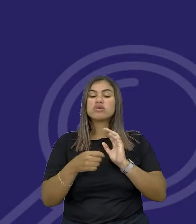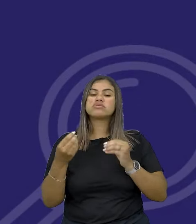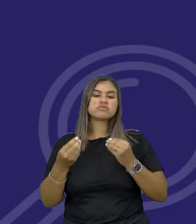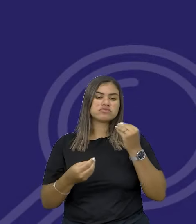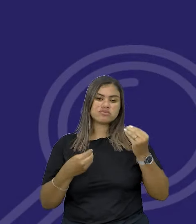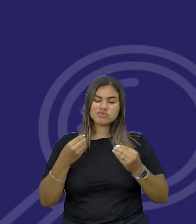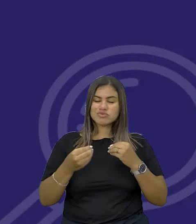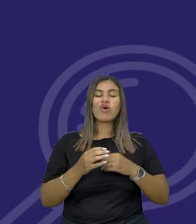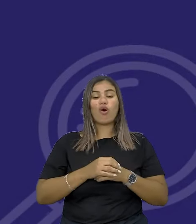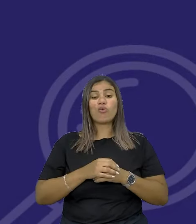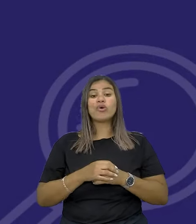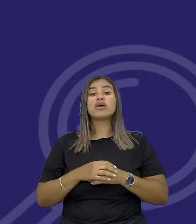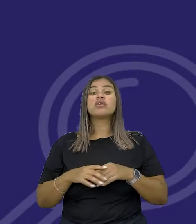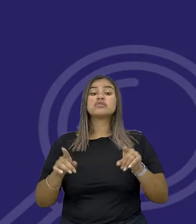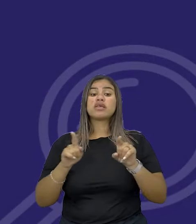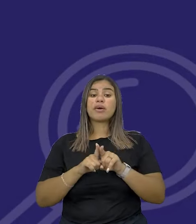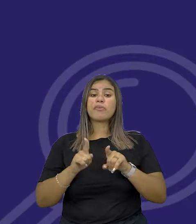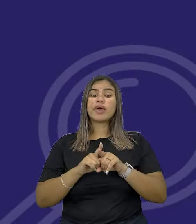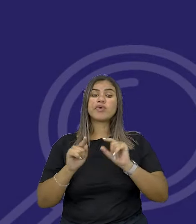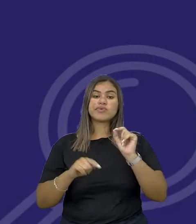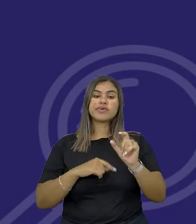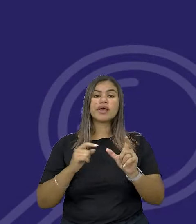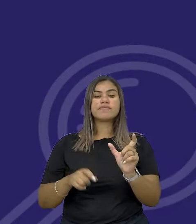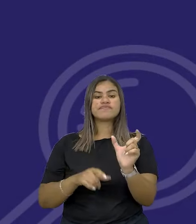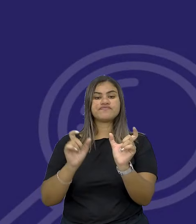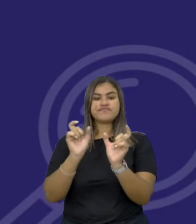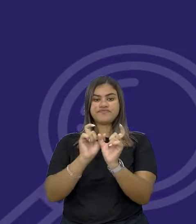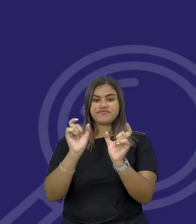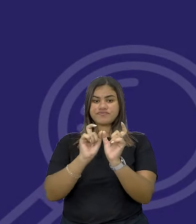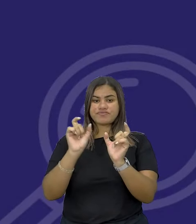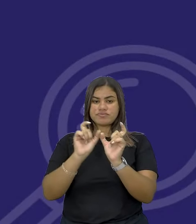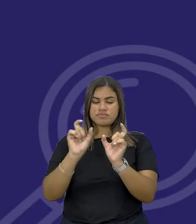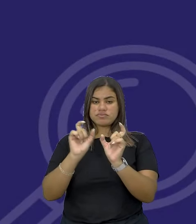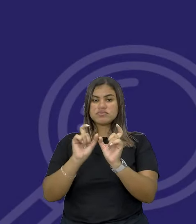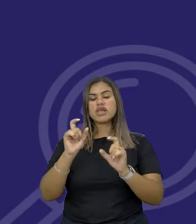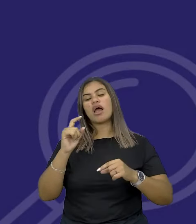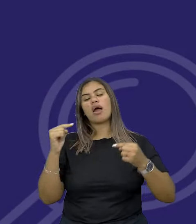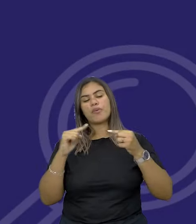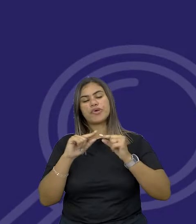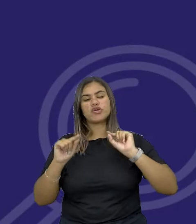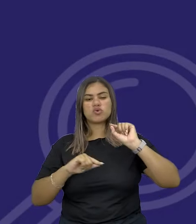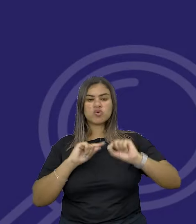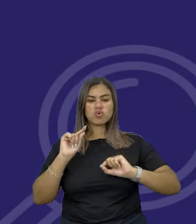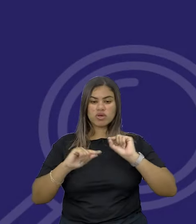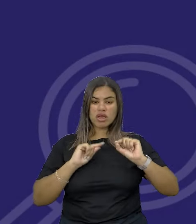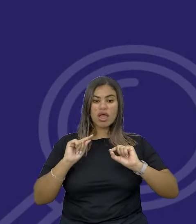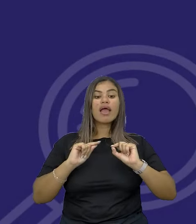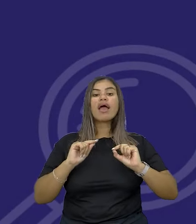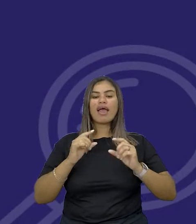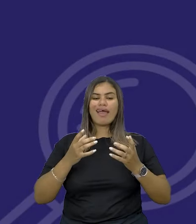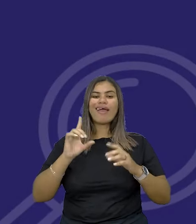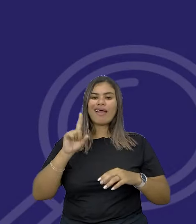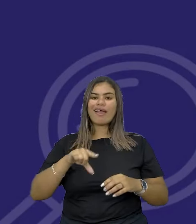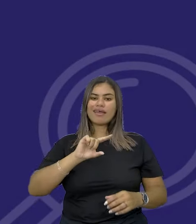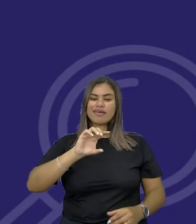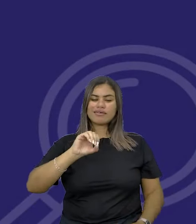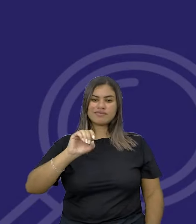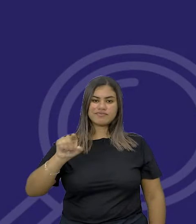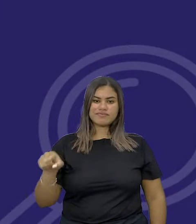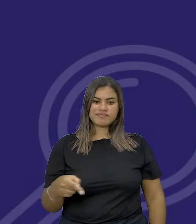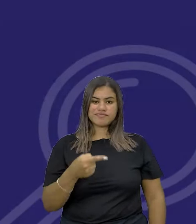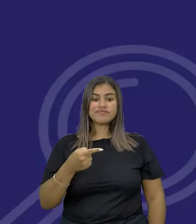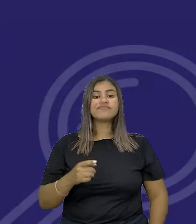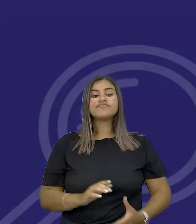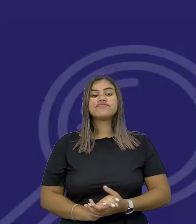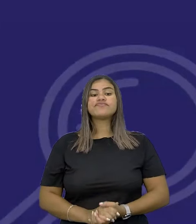eu quero discutir um pouquinho também do prefixo. Então, também dá conta desses prefixos aí que indicam para nós essas casas decimais. Bom, qual que é o